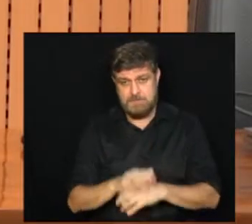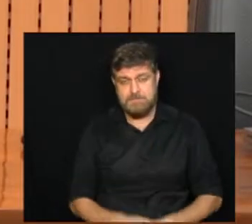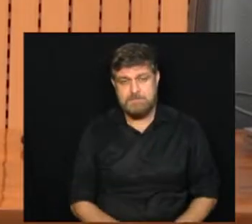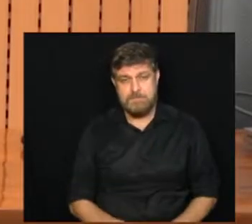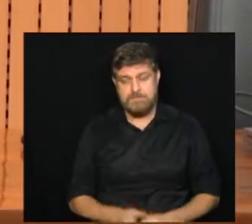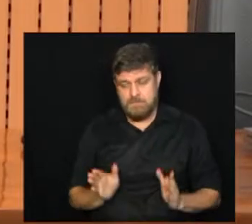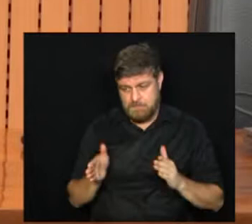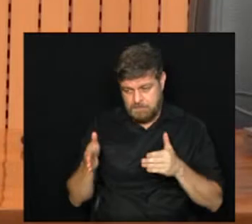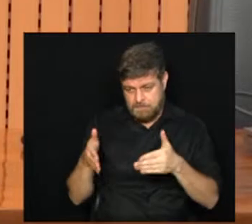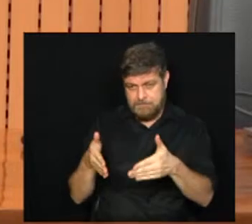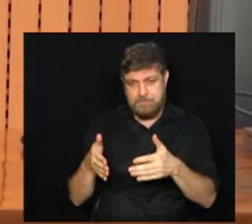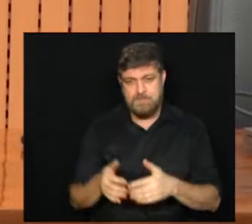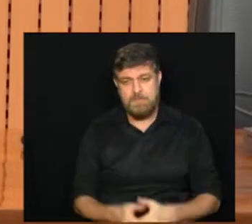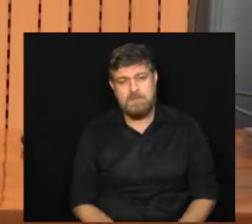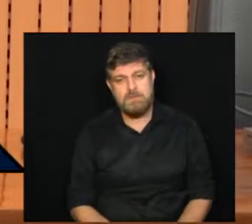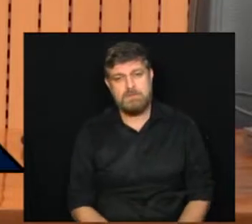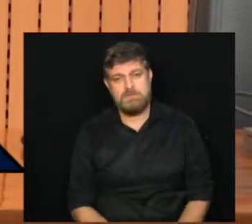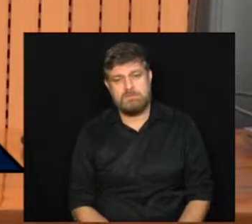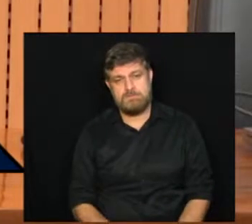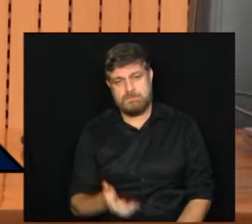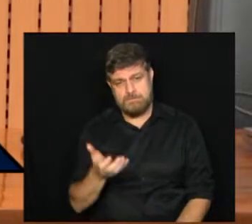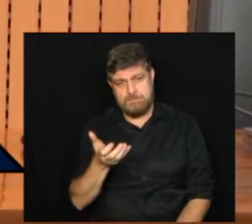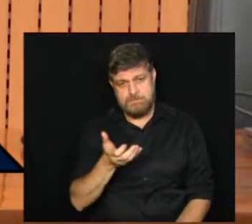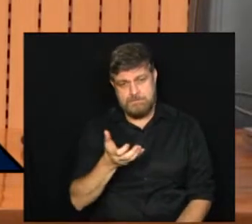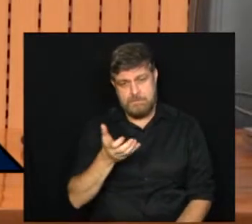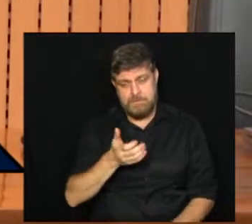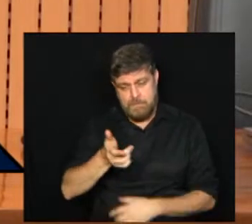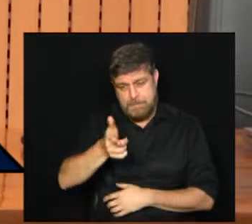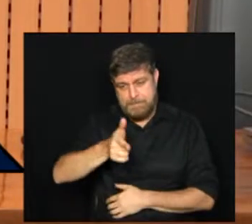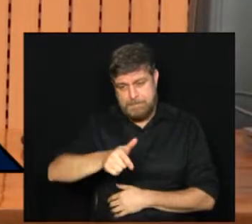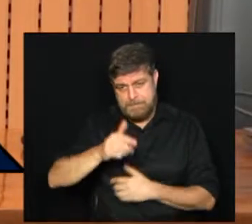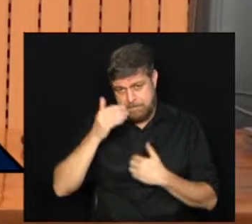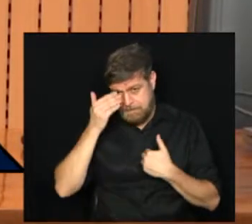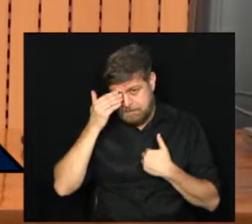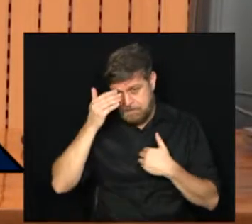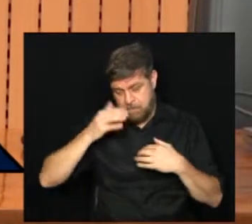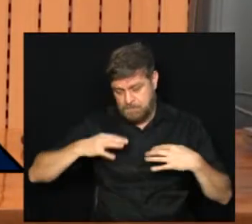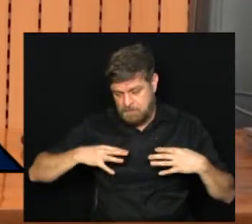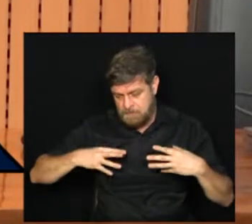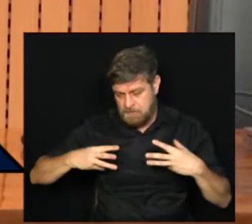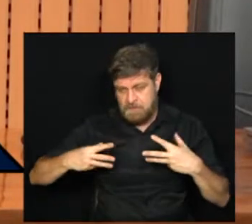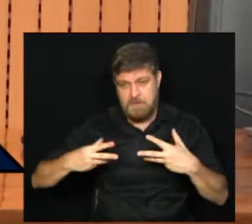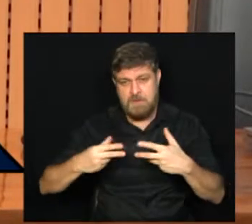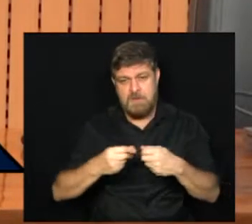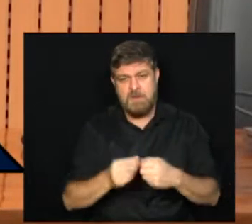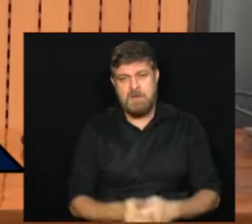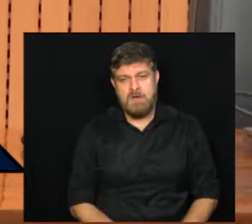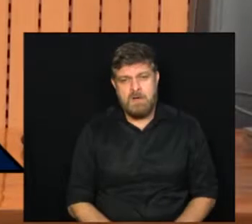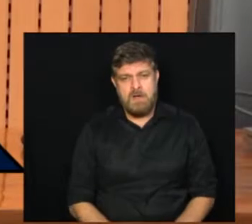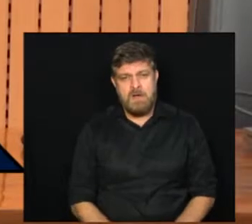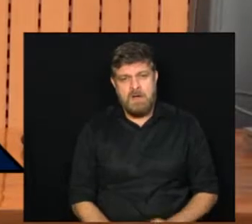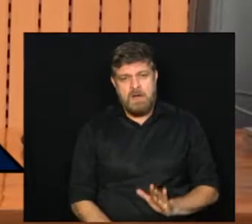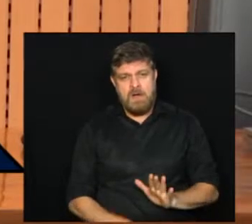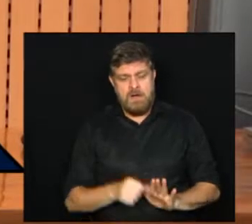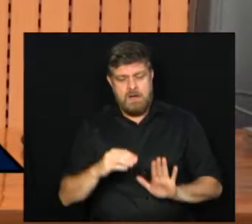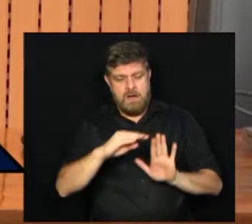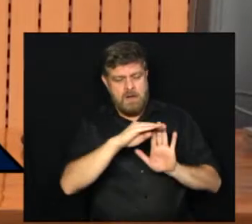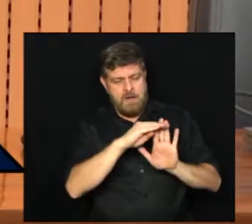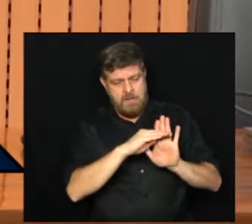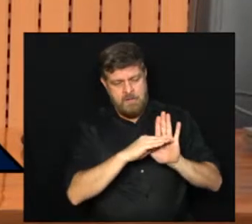os trabalhos da nossa comissão. Quero mais uma vez agradecer a todos e, como o primeiro item da nossa pauta